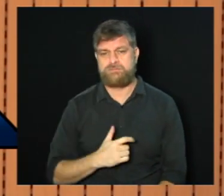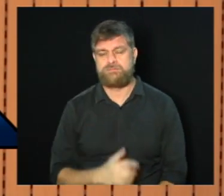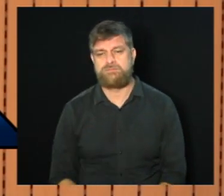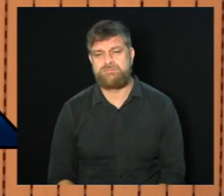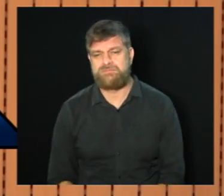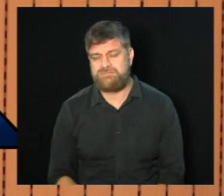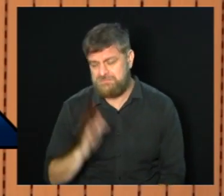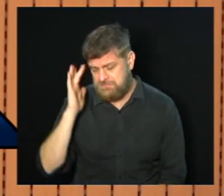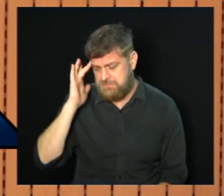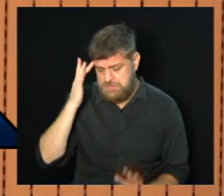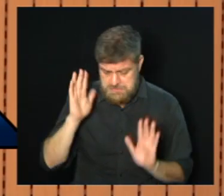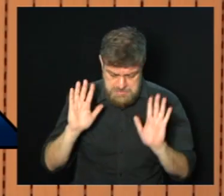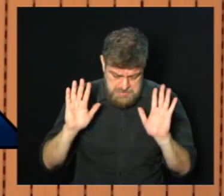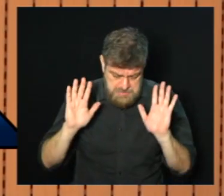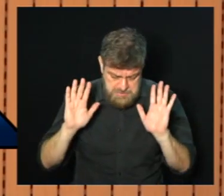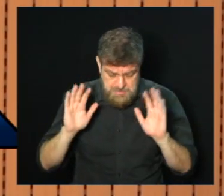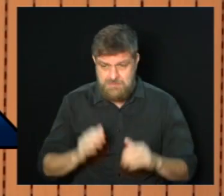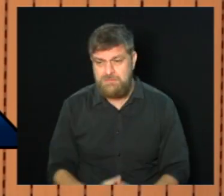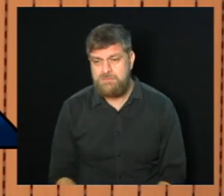não sei, mas